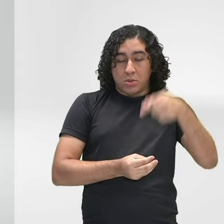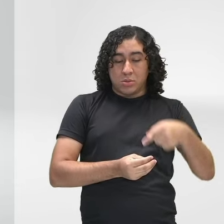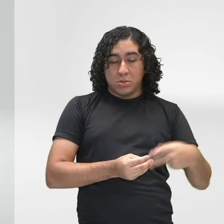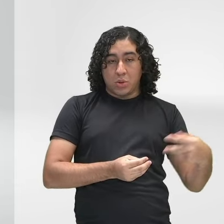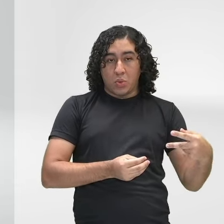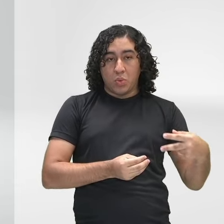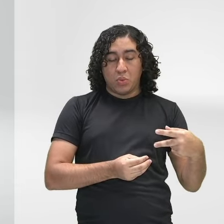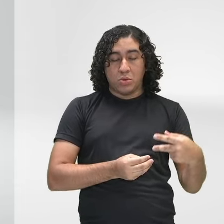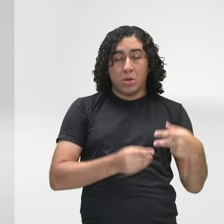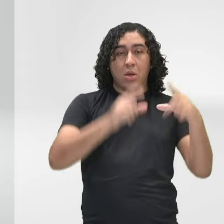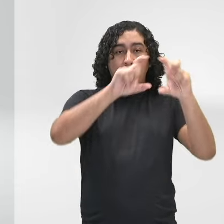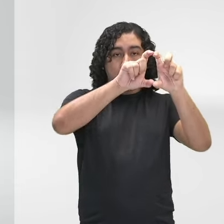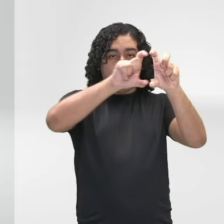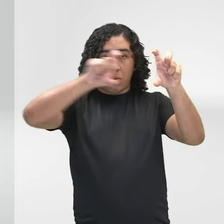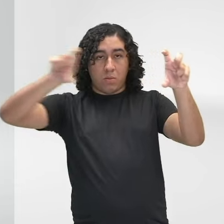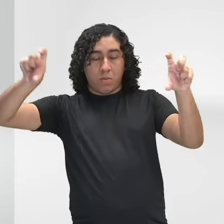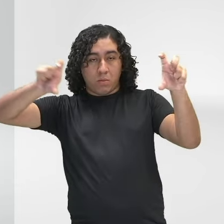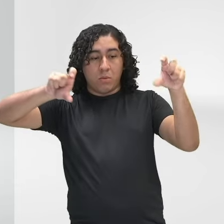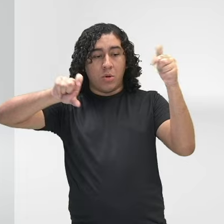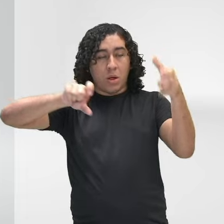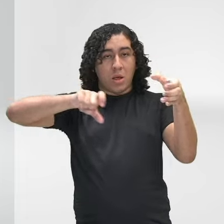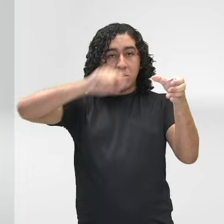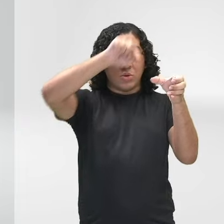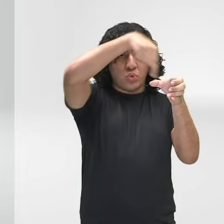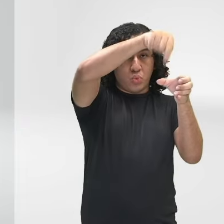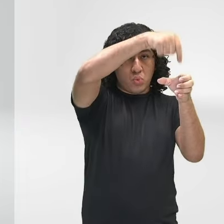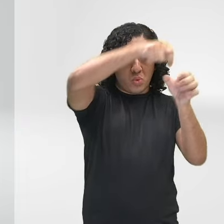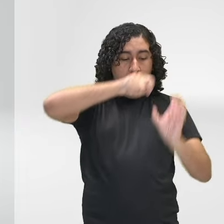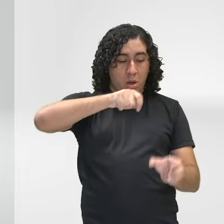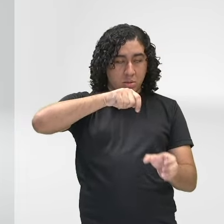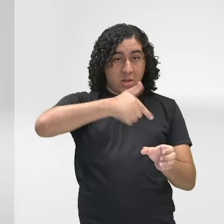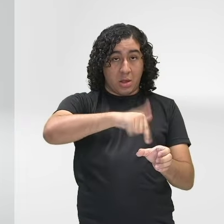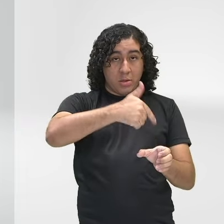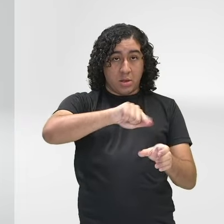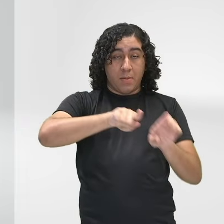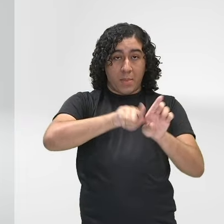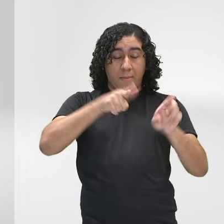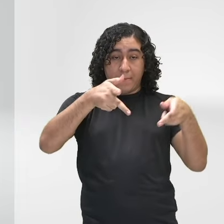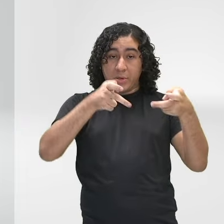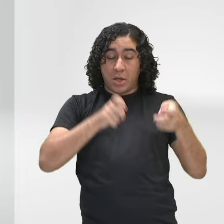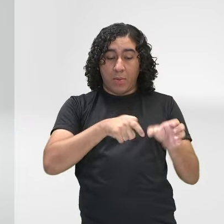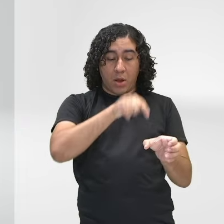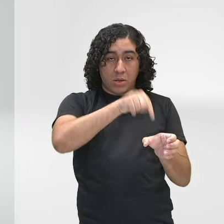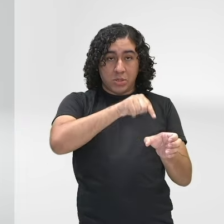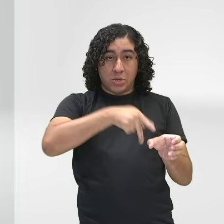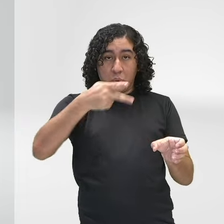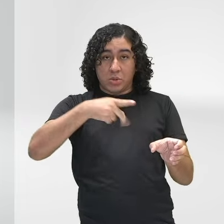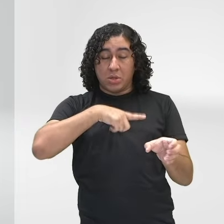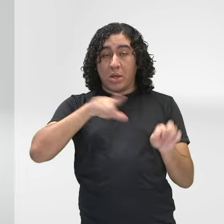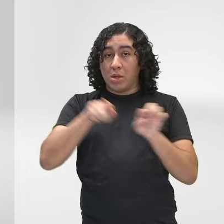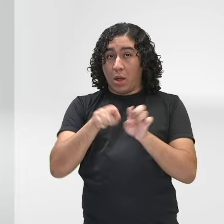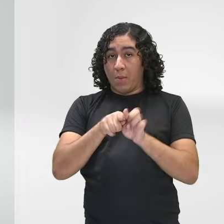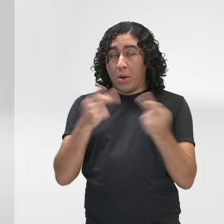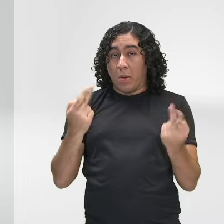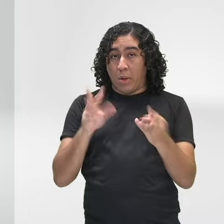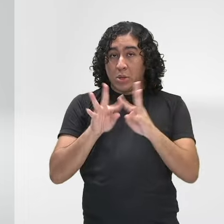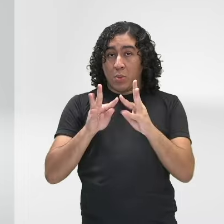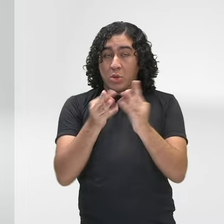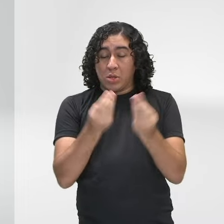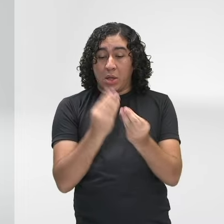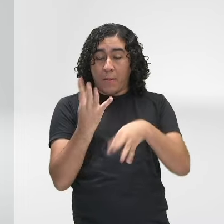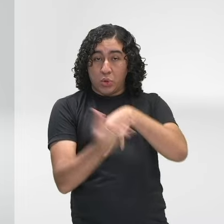está mexendo ali. Eu separo. Só que se você prestou atenção ali no segundo, ele adicionou também um soluto. E